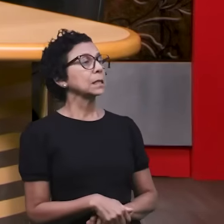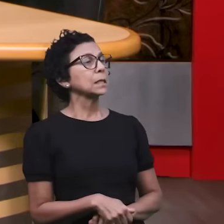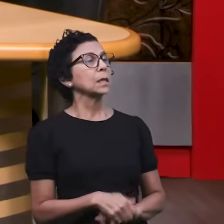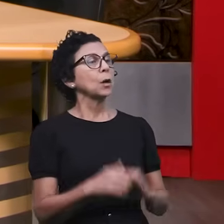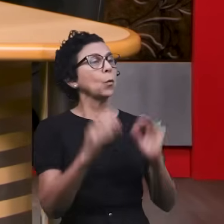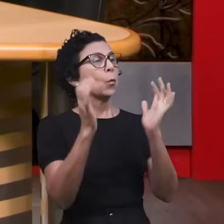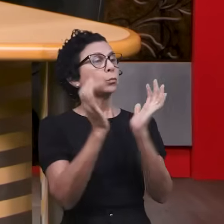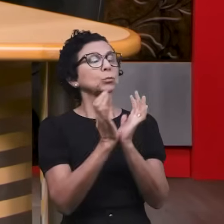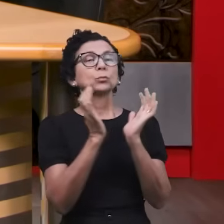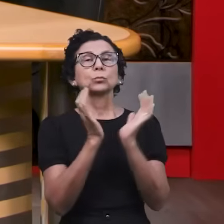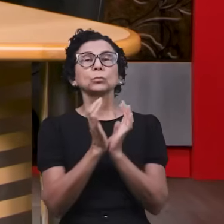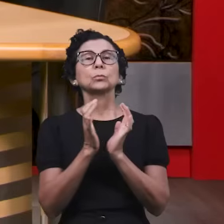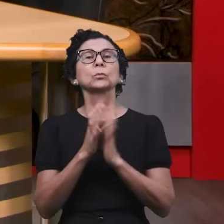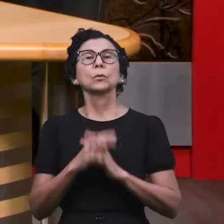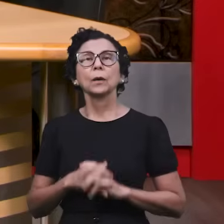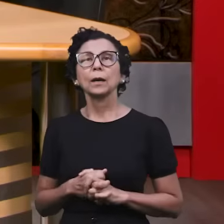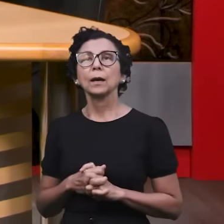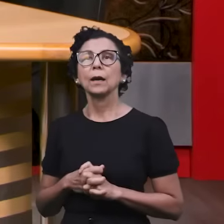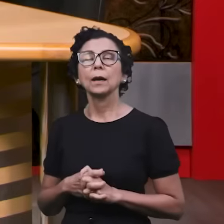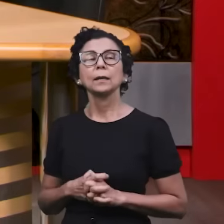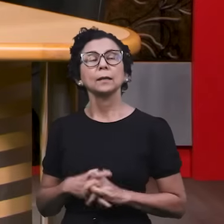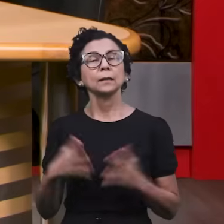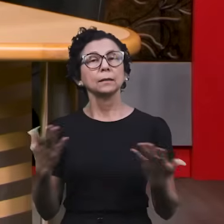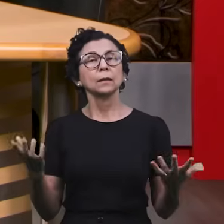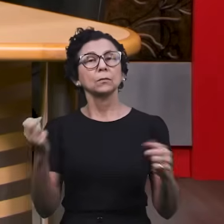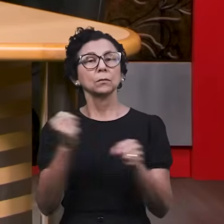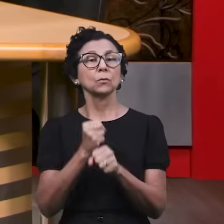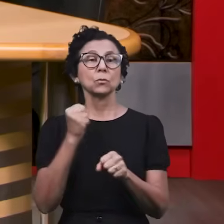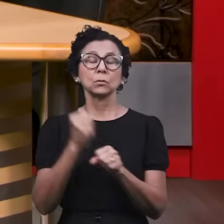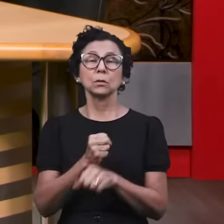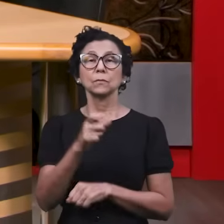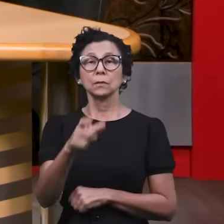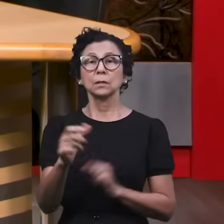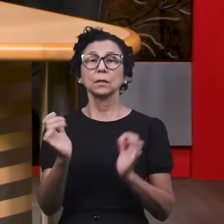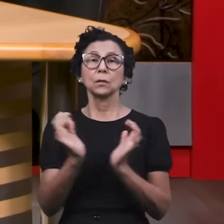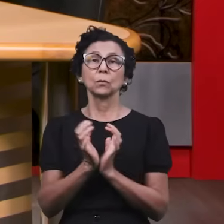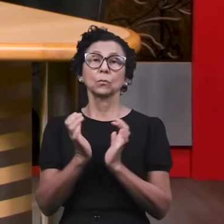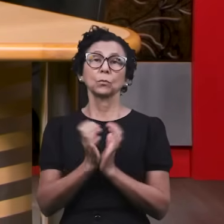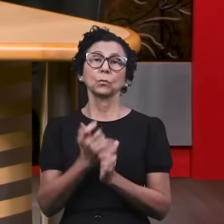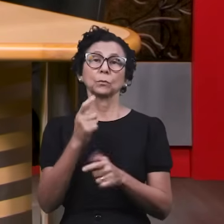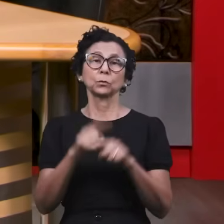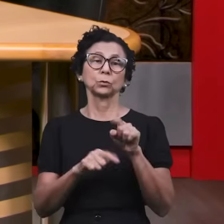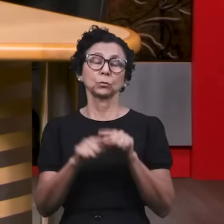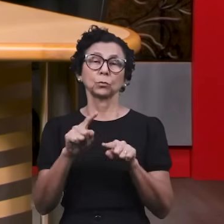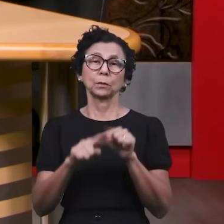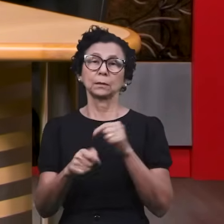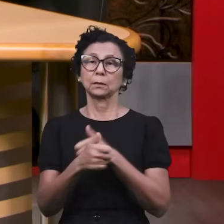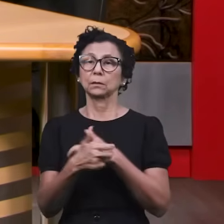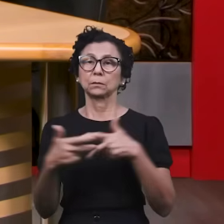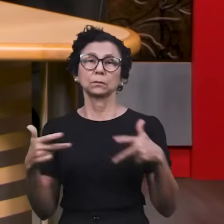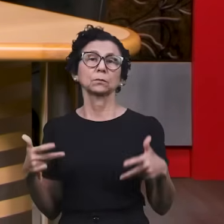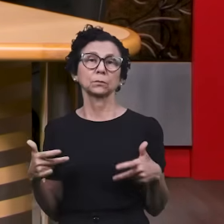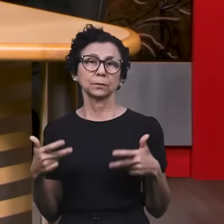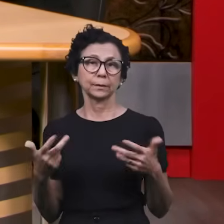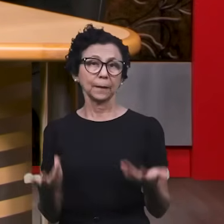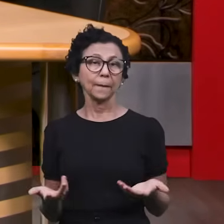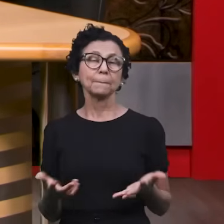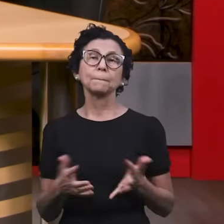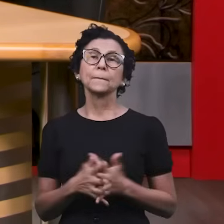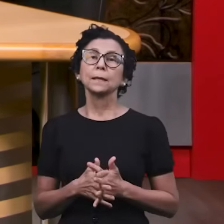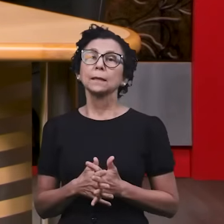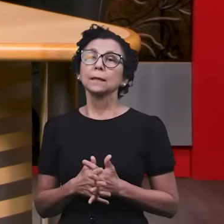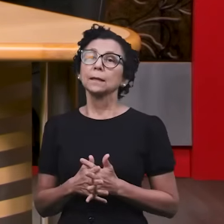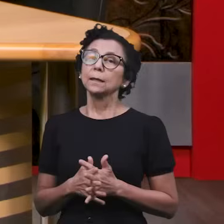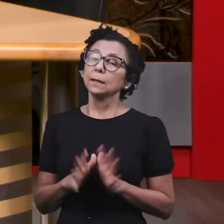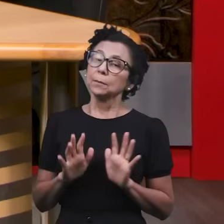Então você na construção, você tem um conjunto de elementos. Agora, você tem que